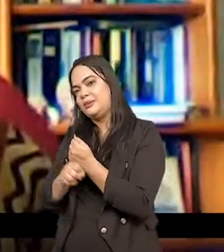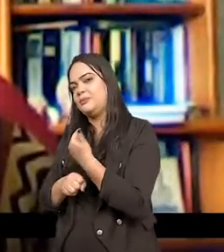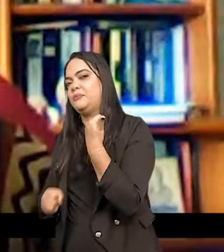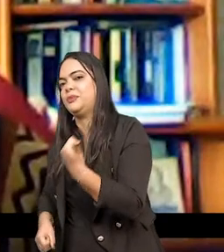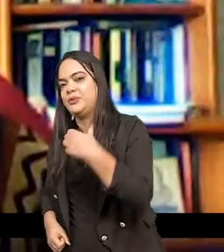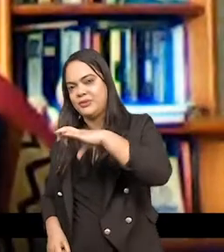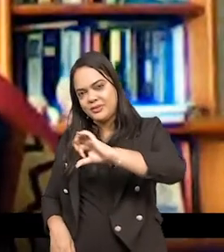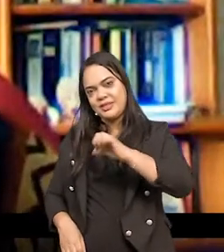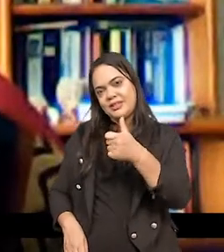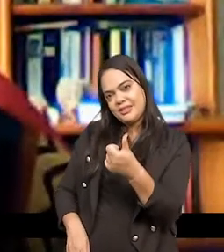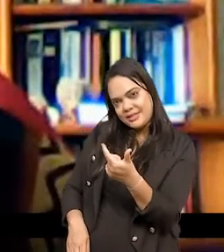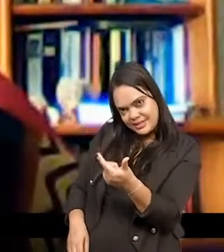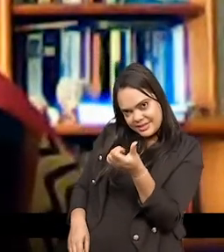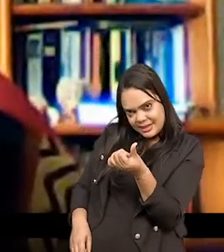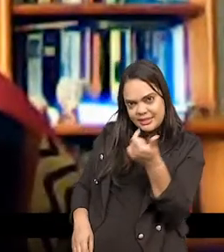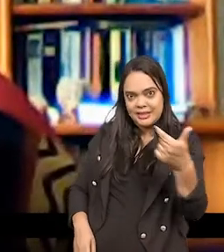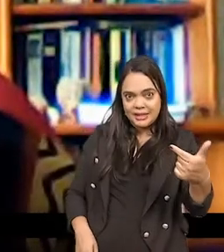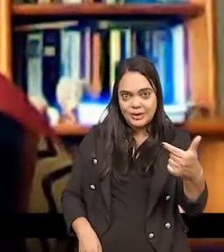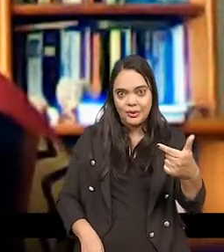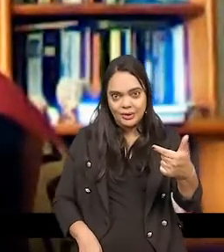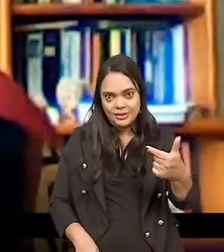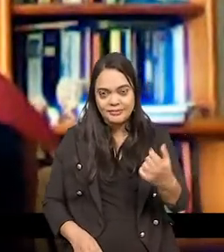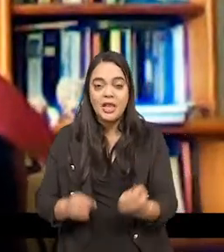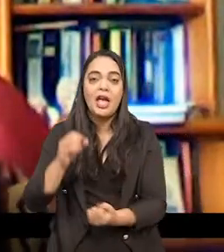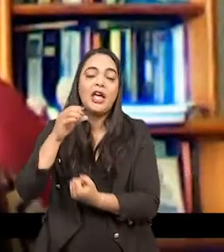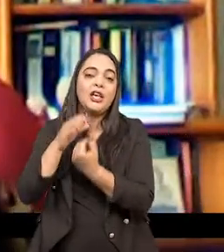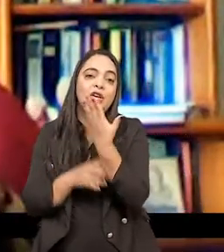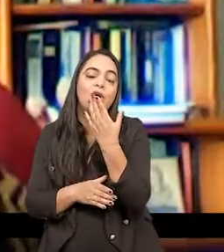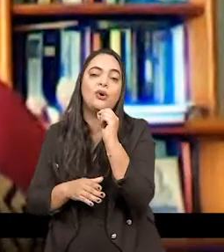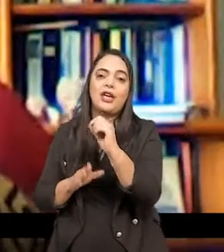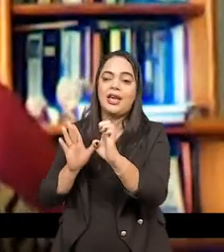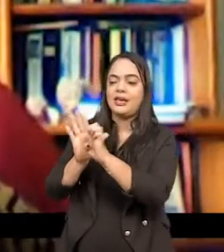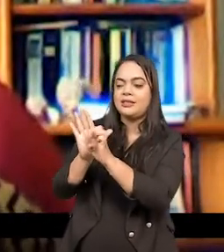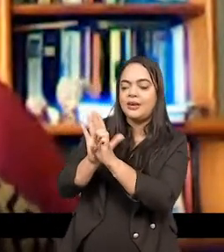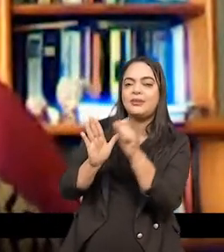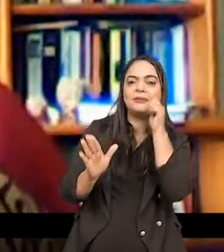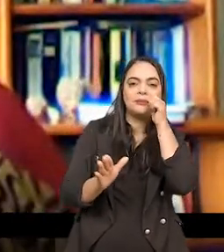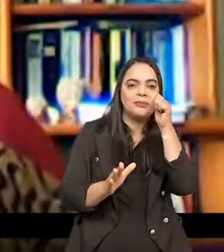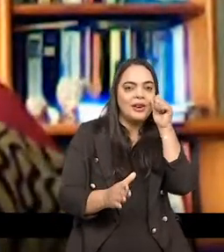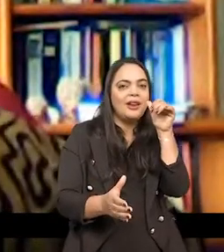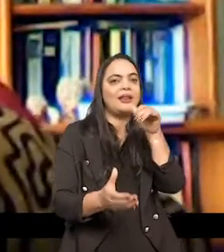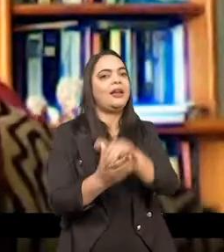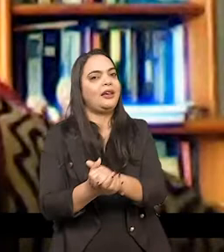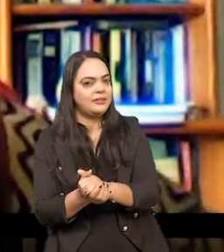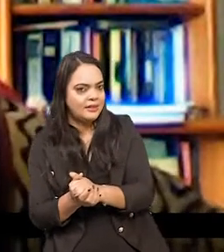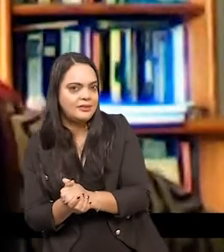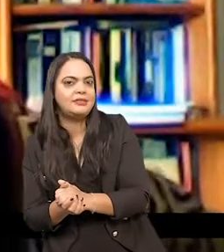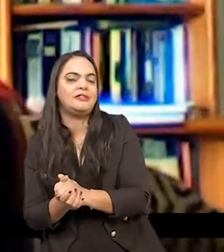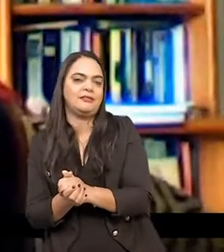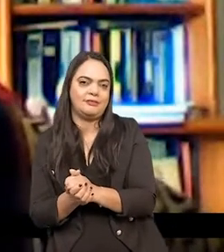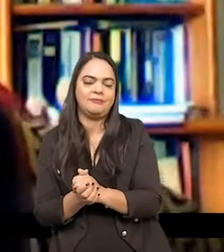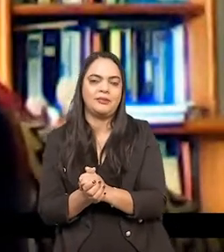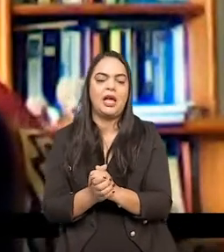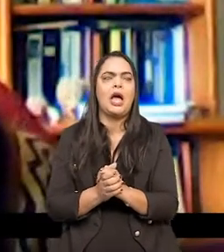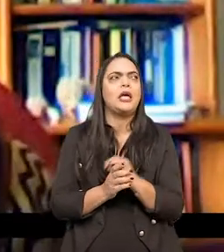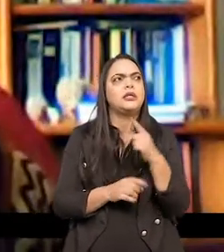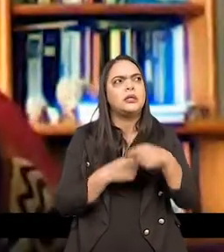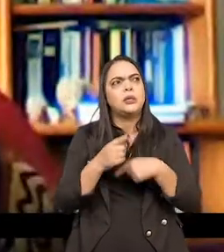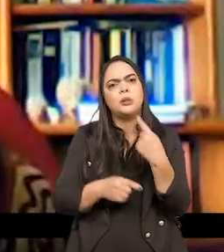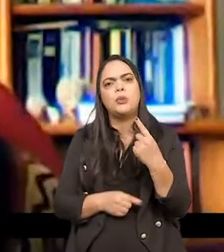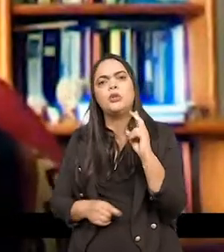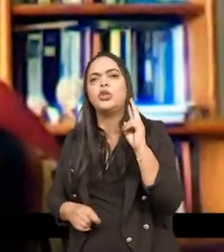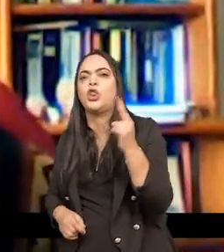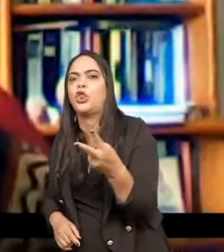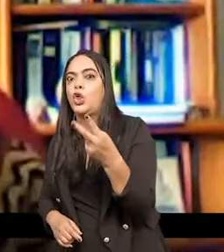1962, com a edição do Estatuto da Mulher Casada. E ficaram algumas pendências ainda. E somente em 2002,